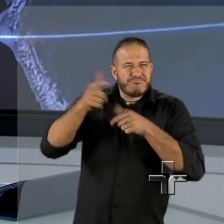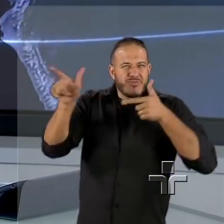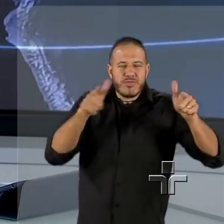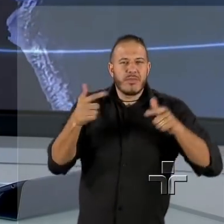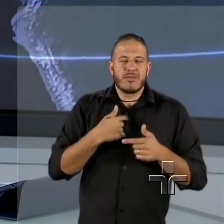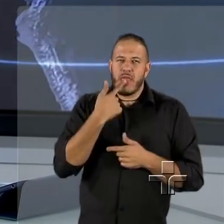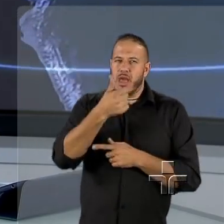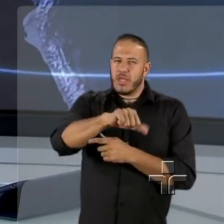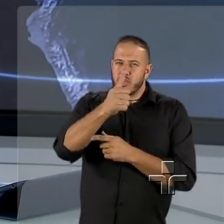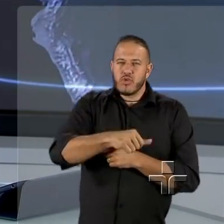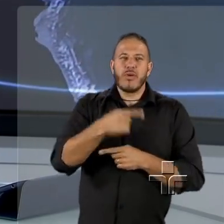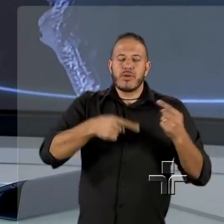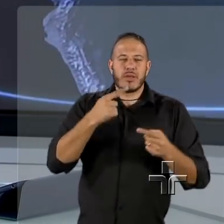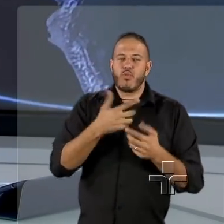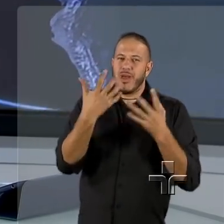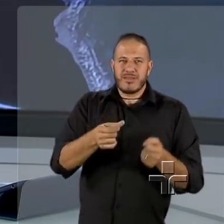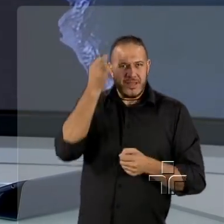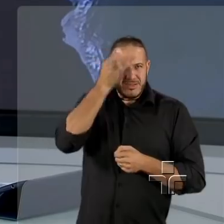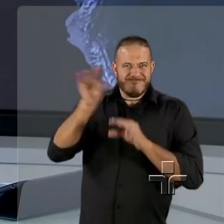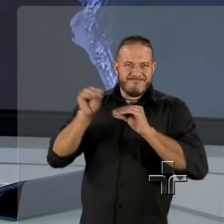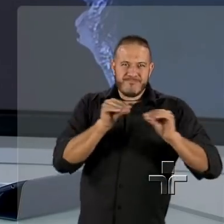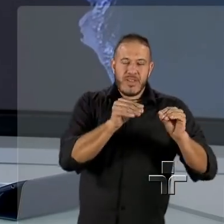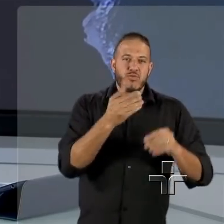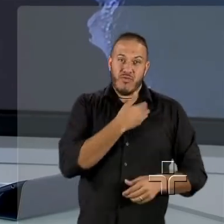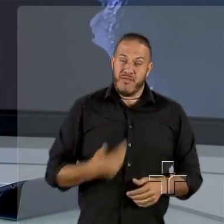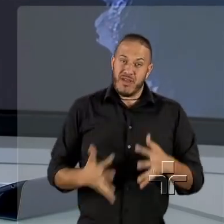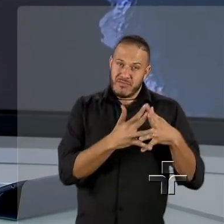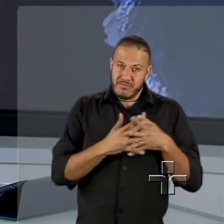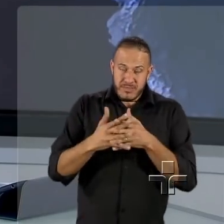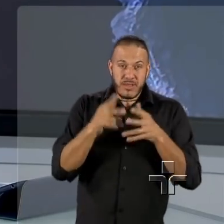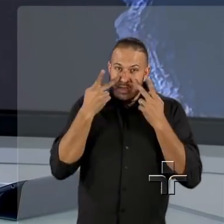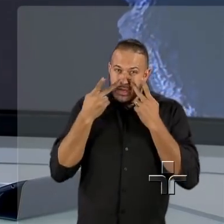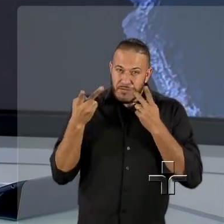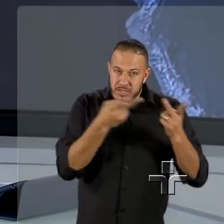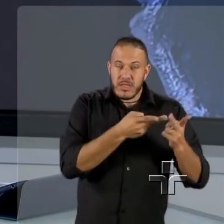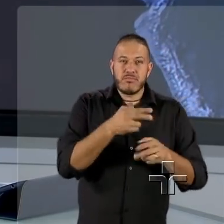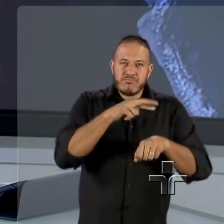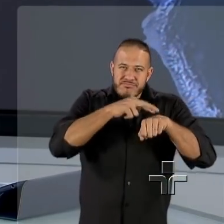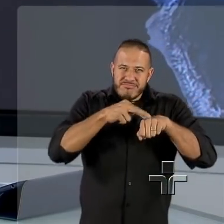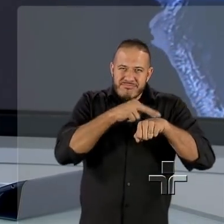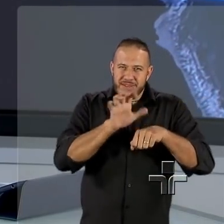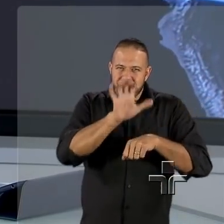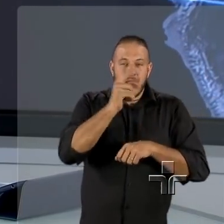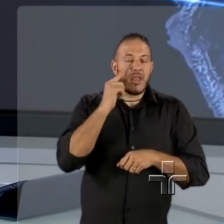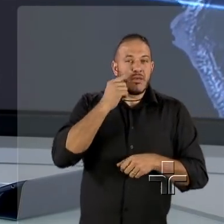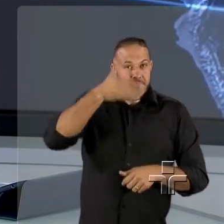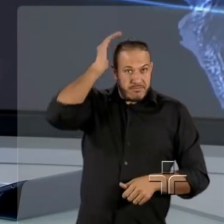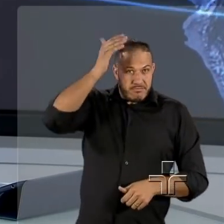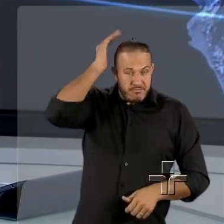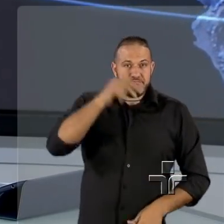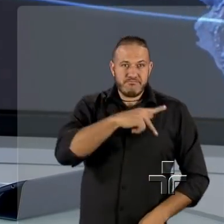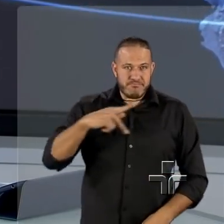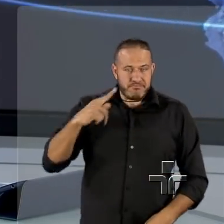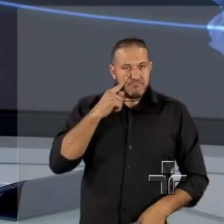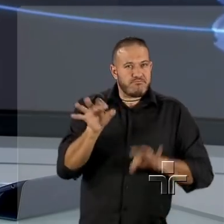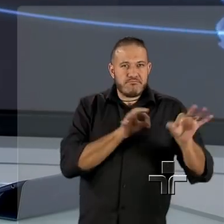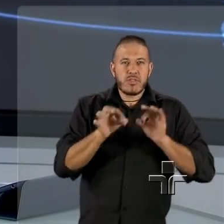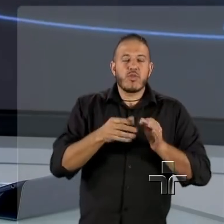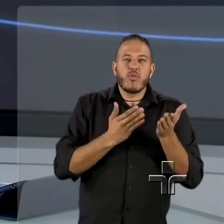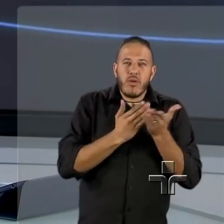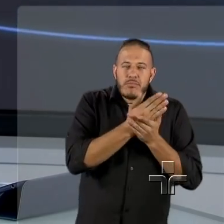ficou mais egoísta e o paraíso perdido está cheio de gente e não quer mais gente para concorrer com o emprego. Então nós estamos num